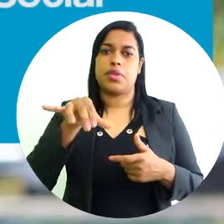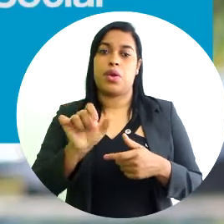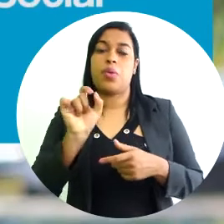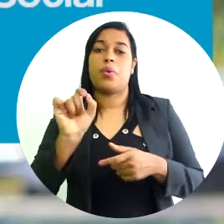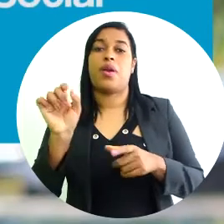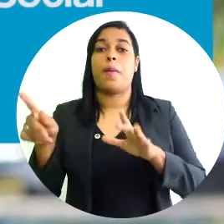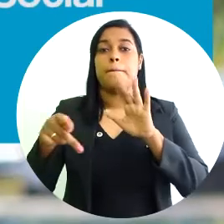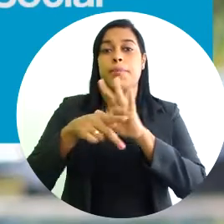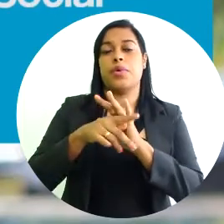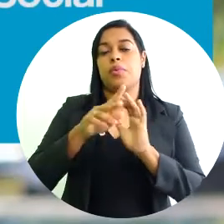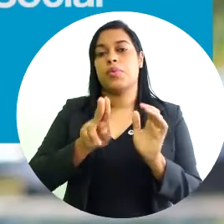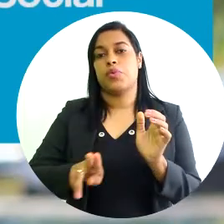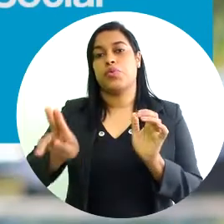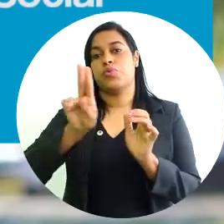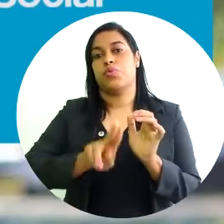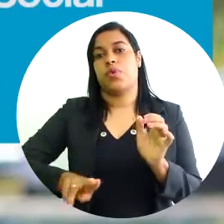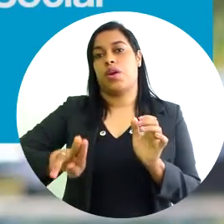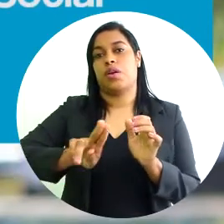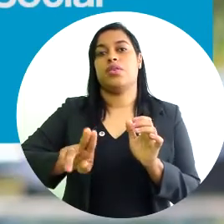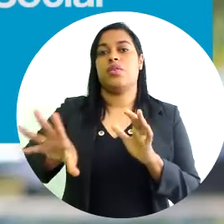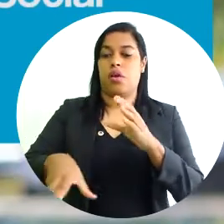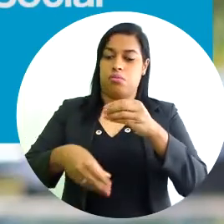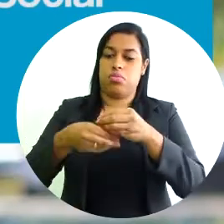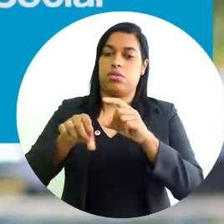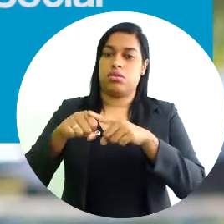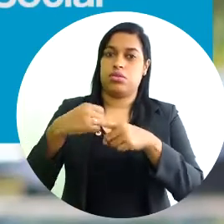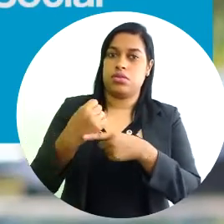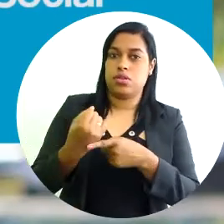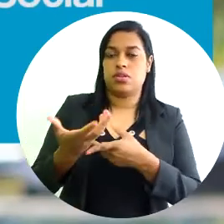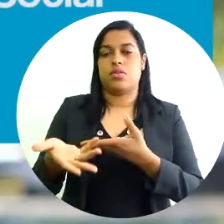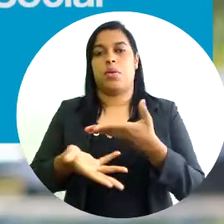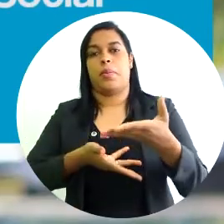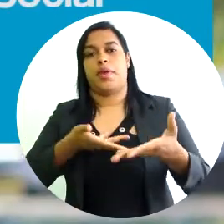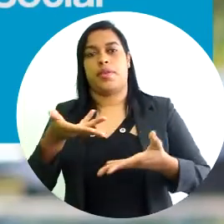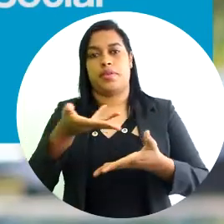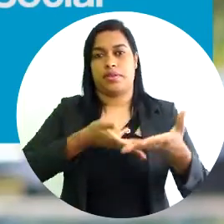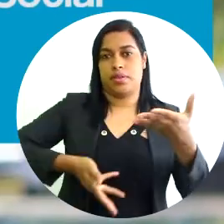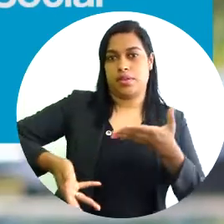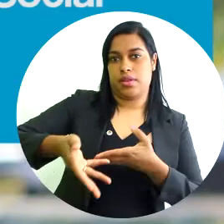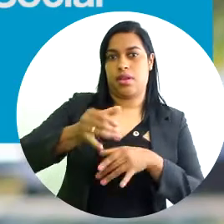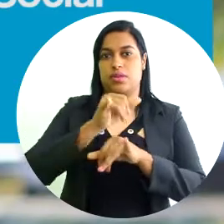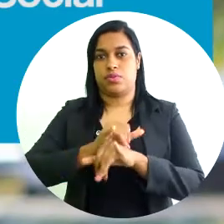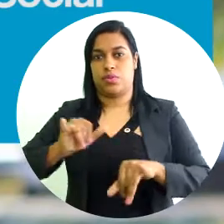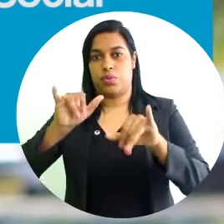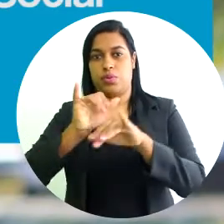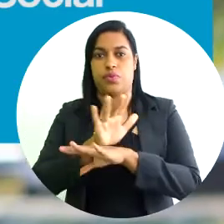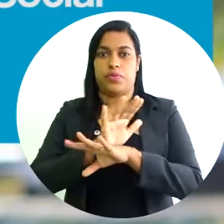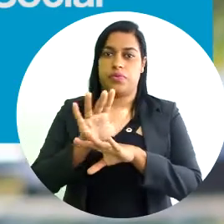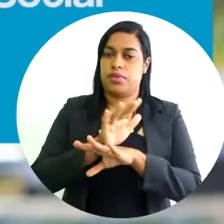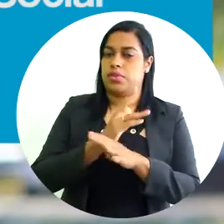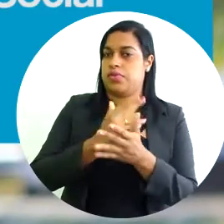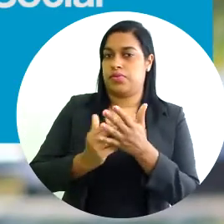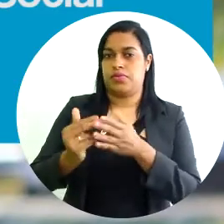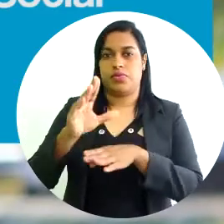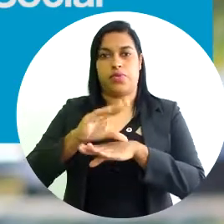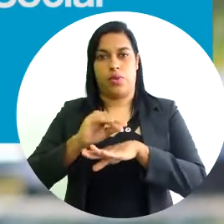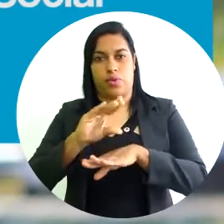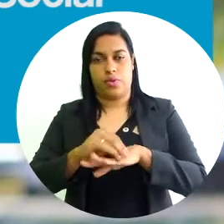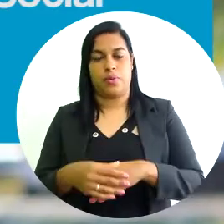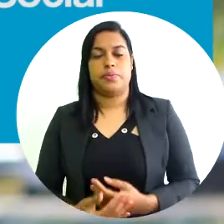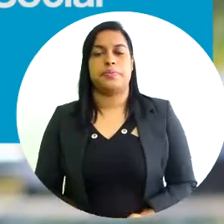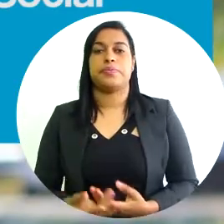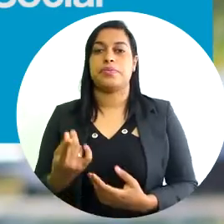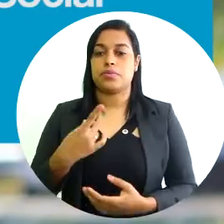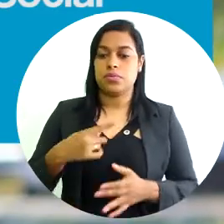o próprio usuário, no momento que ele vai compartilhar algum assunto, compartilhar alguma notícia, algum vídeo, alguma imagem, e ele mesmo